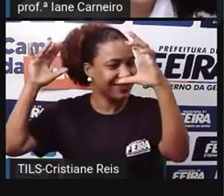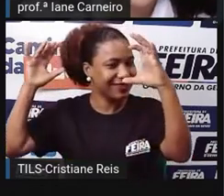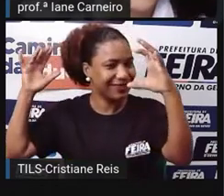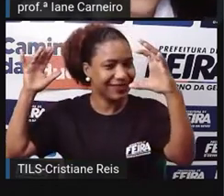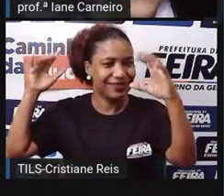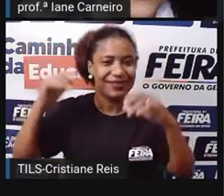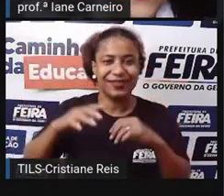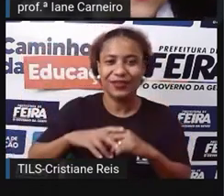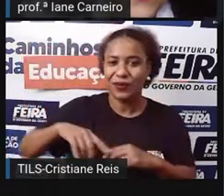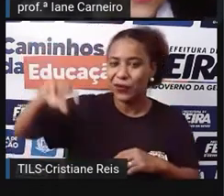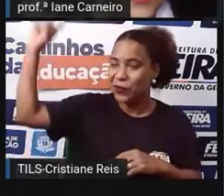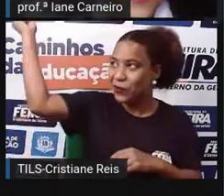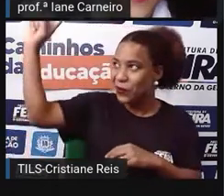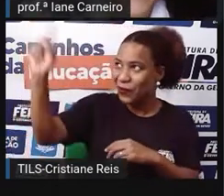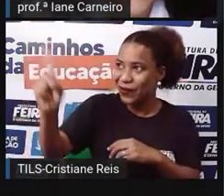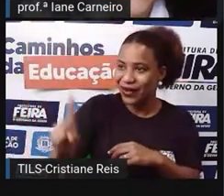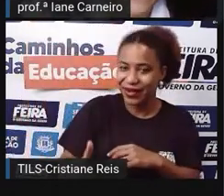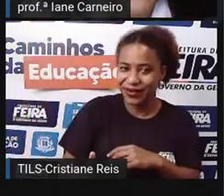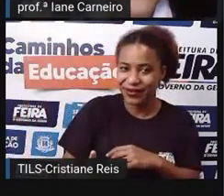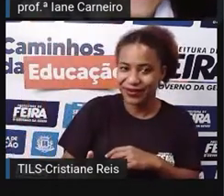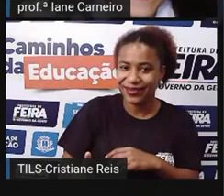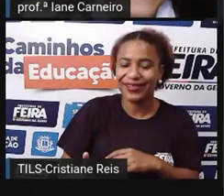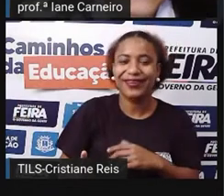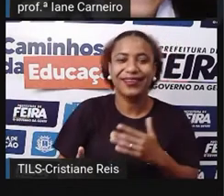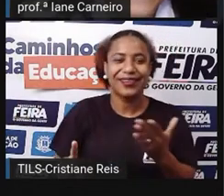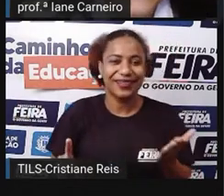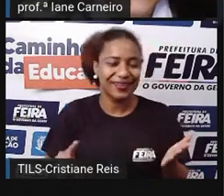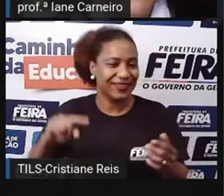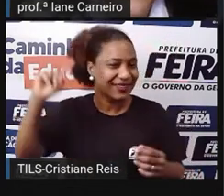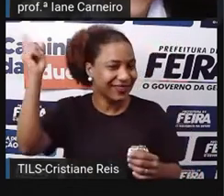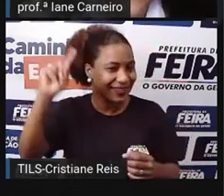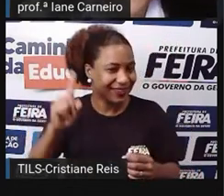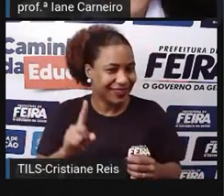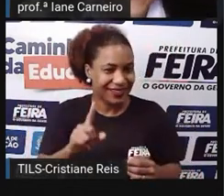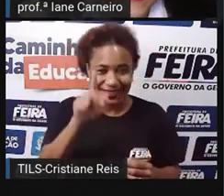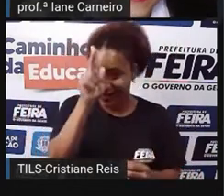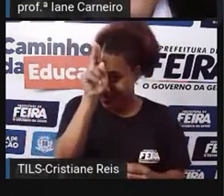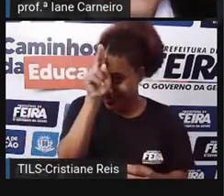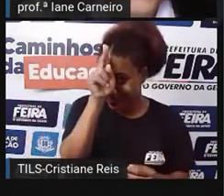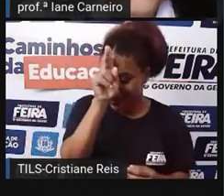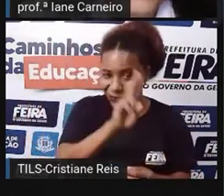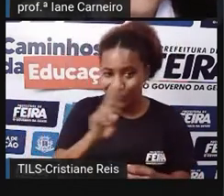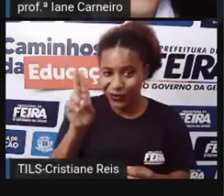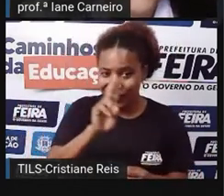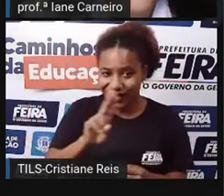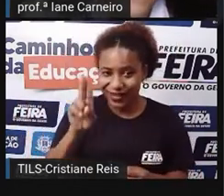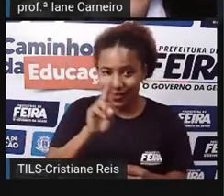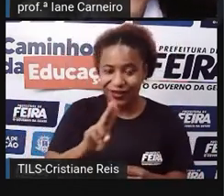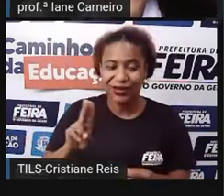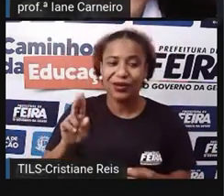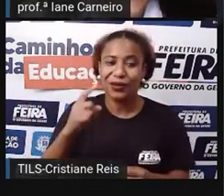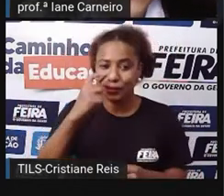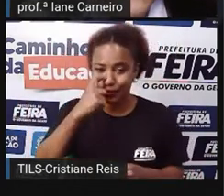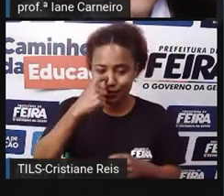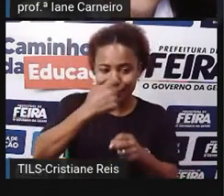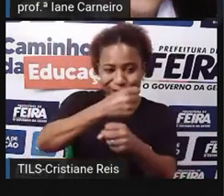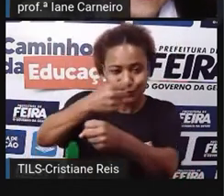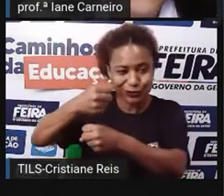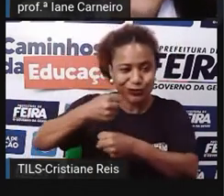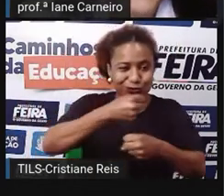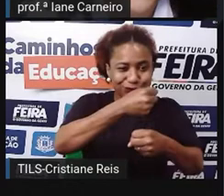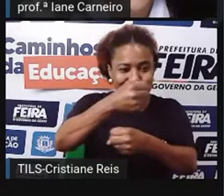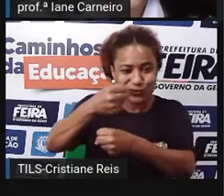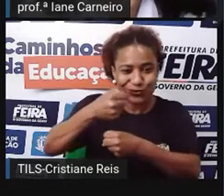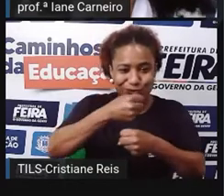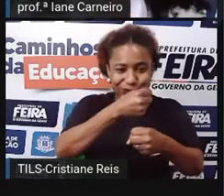raio virou Ohai, barata é Taborá, a bruxa virou Chabru e o